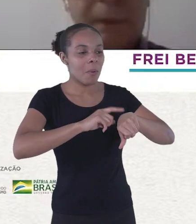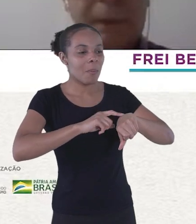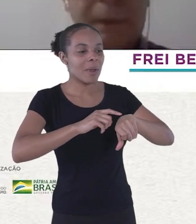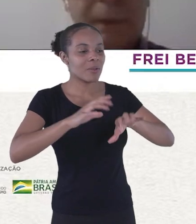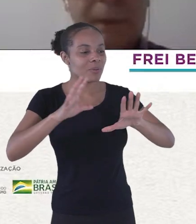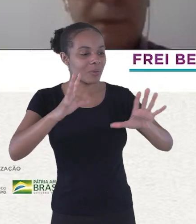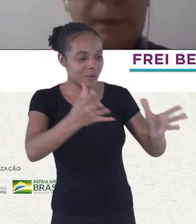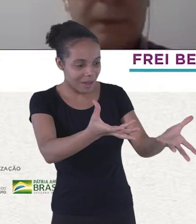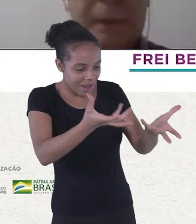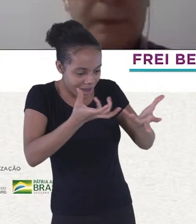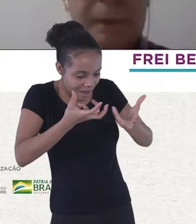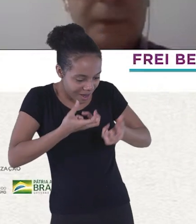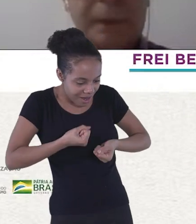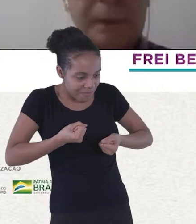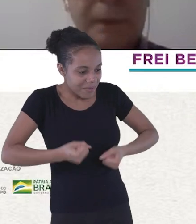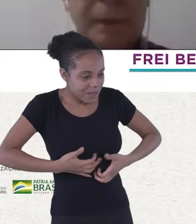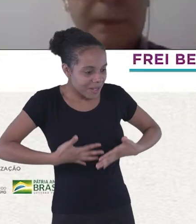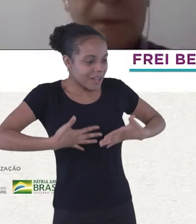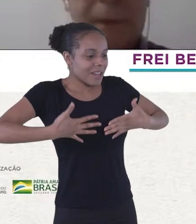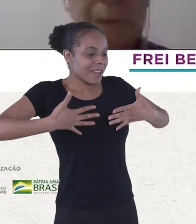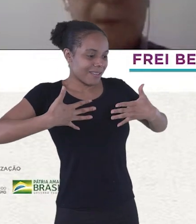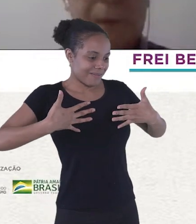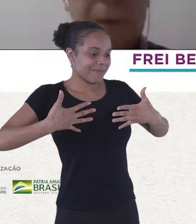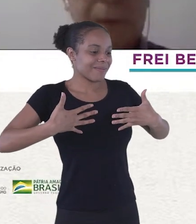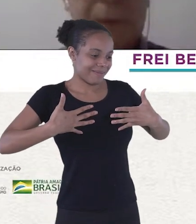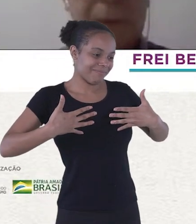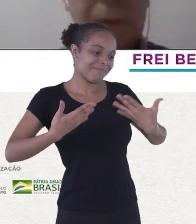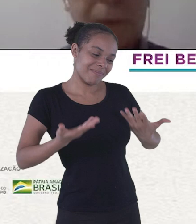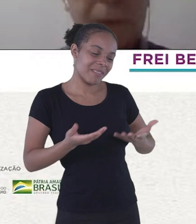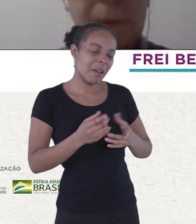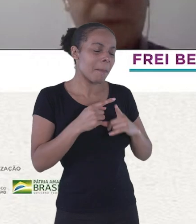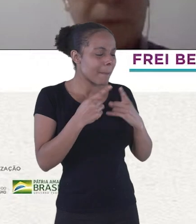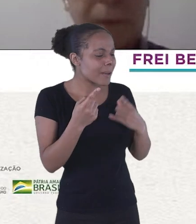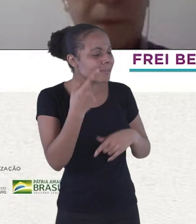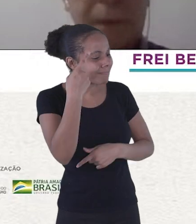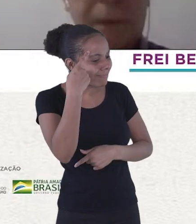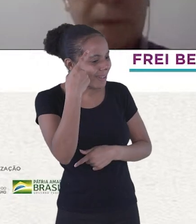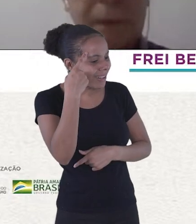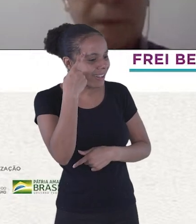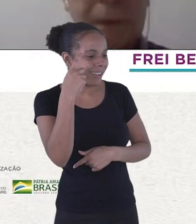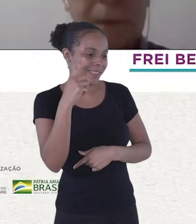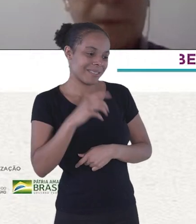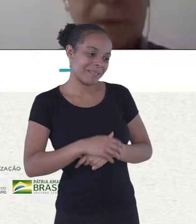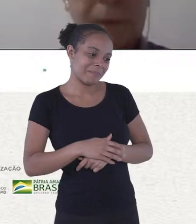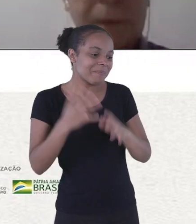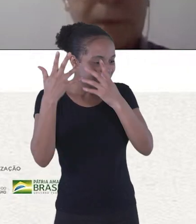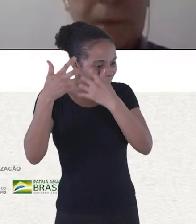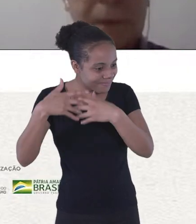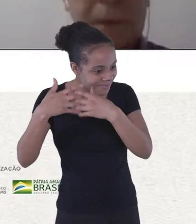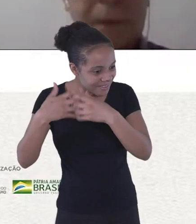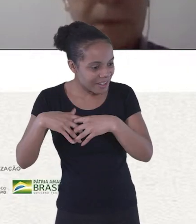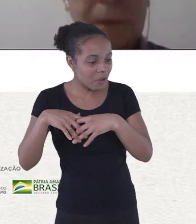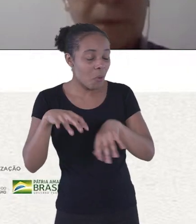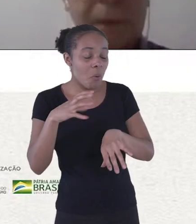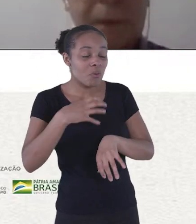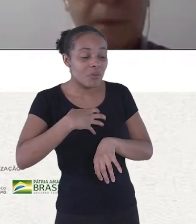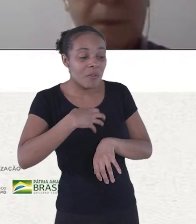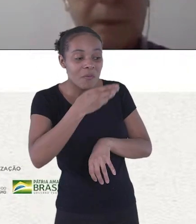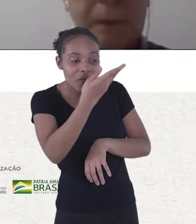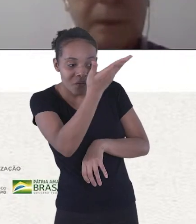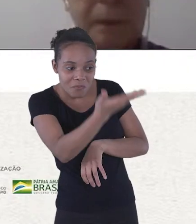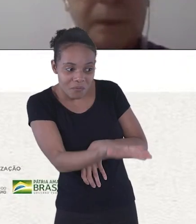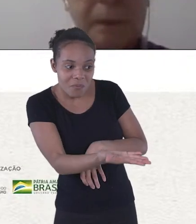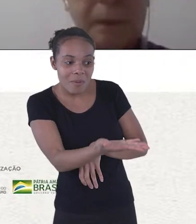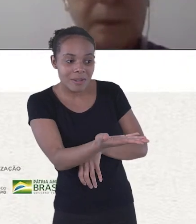Mas pensa aí, eu acho que essa forma com a qual você colocou e verbalizou